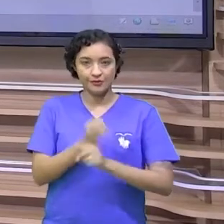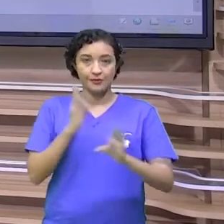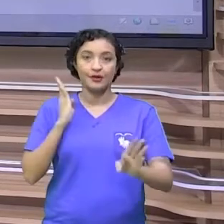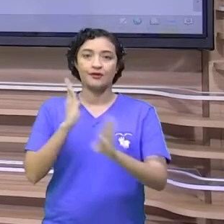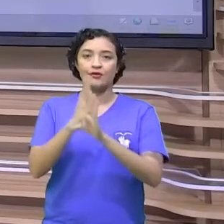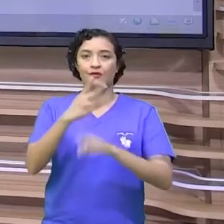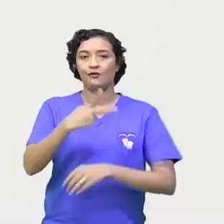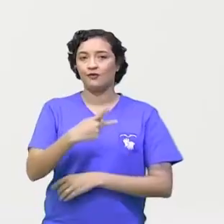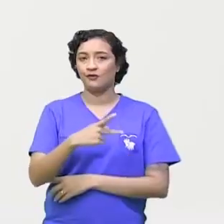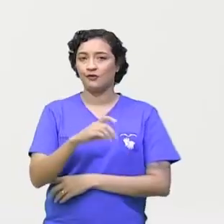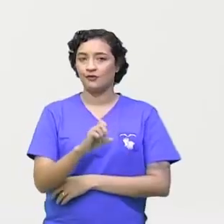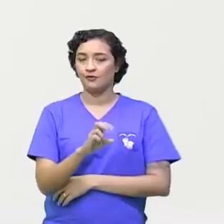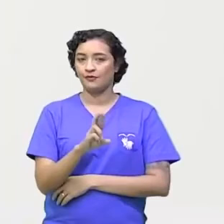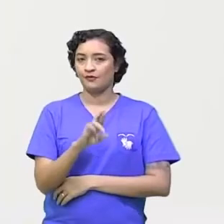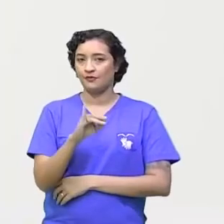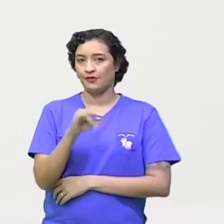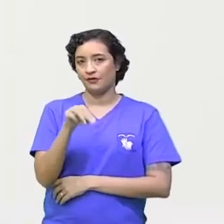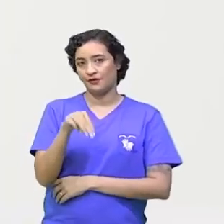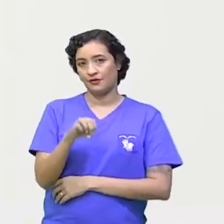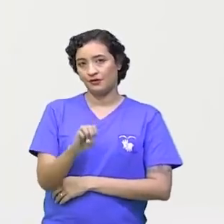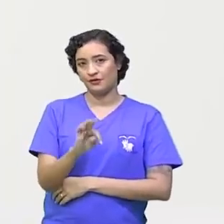lá.